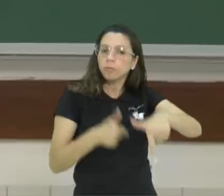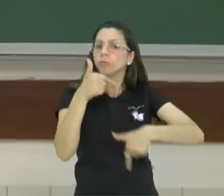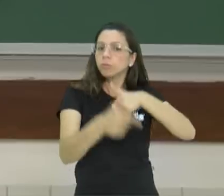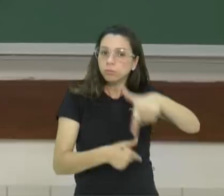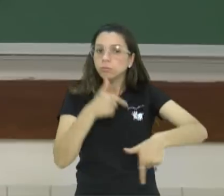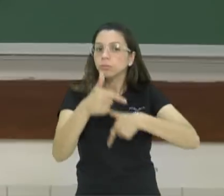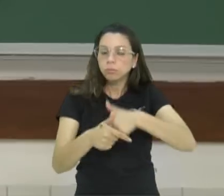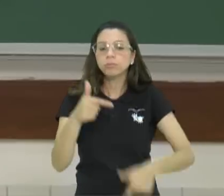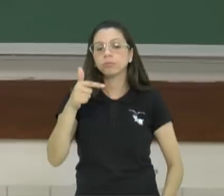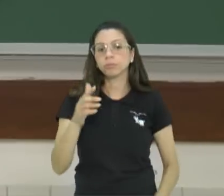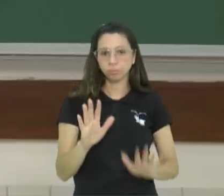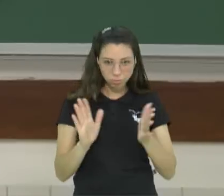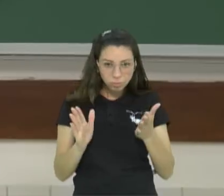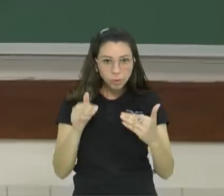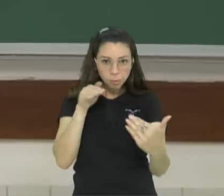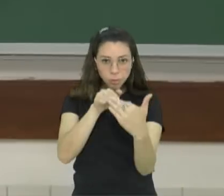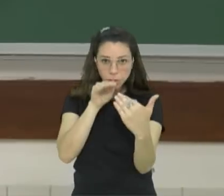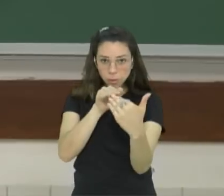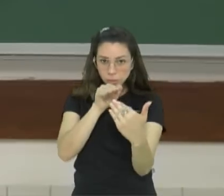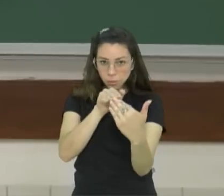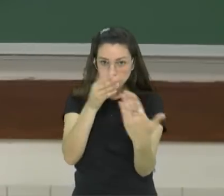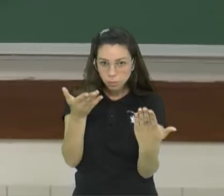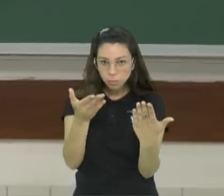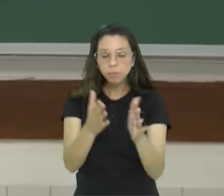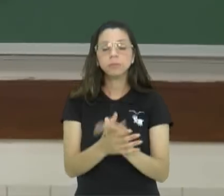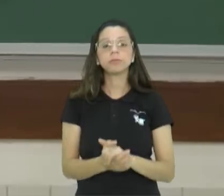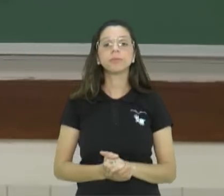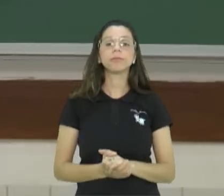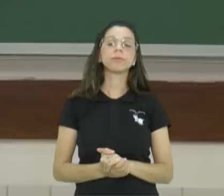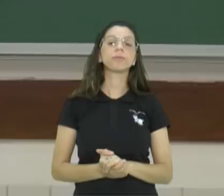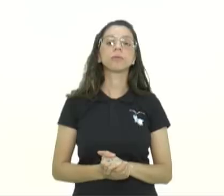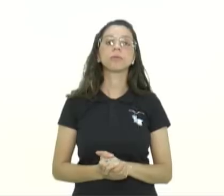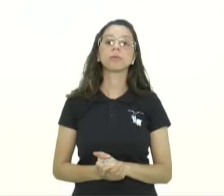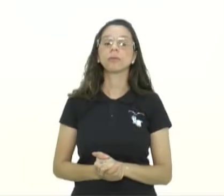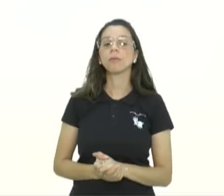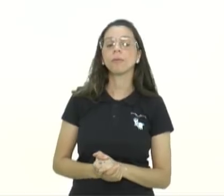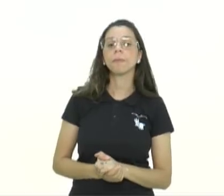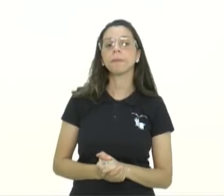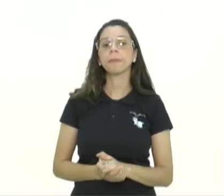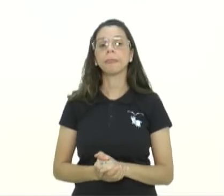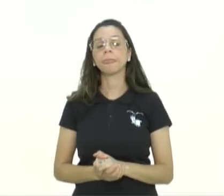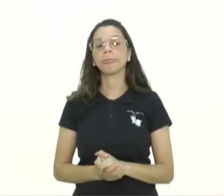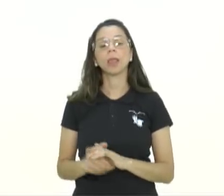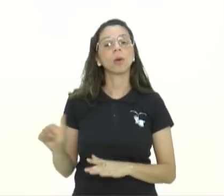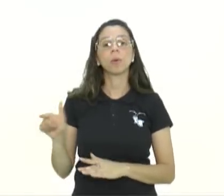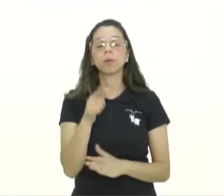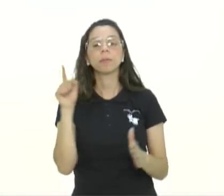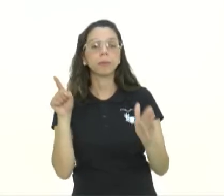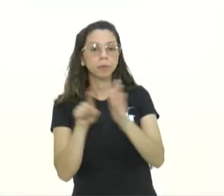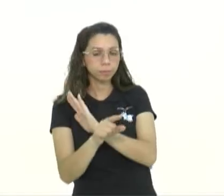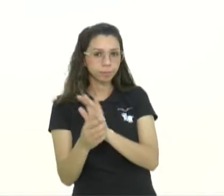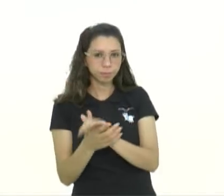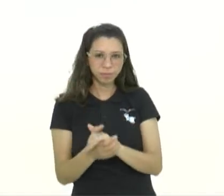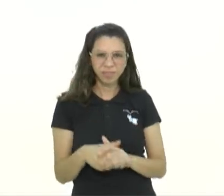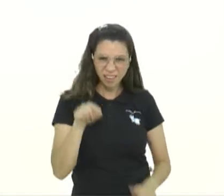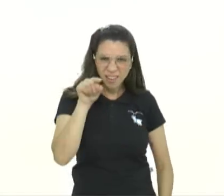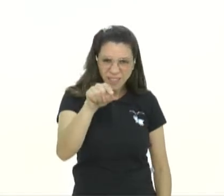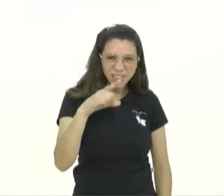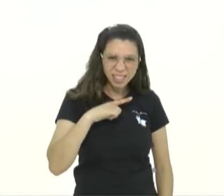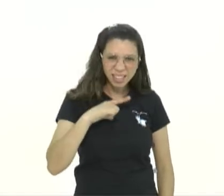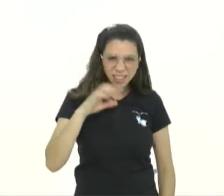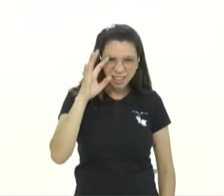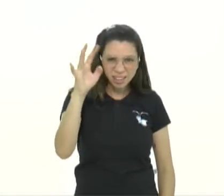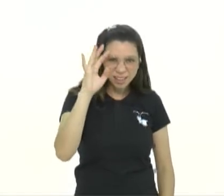um sonho. Você concorda com isso? Outra pergunta. Do you have a dream? Você tem um sonho?